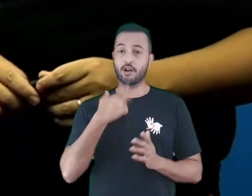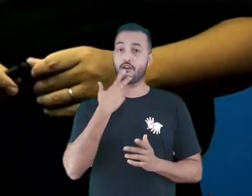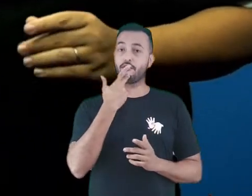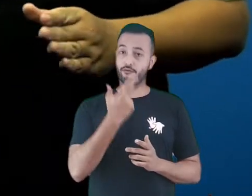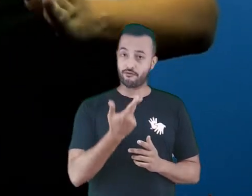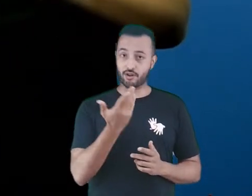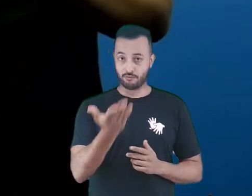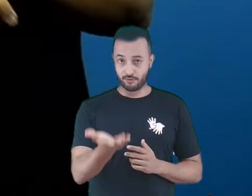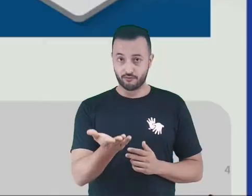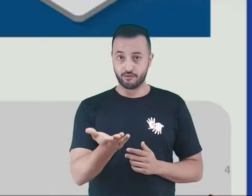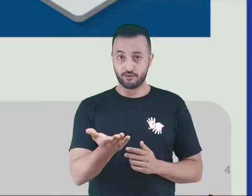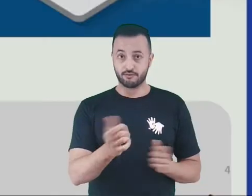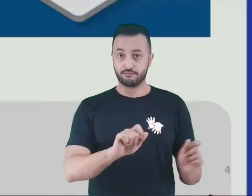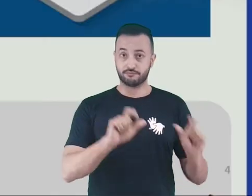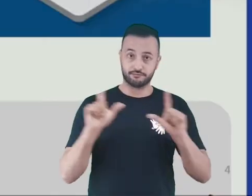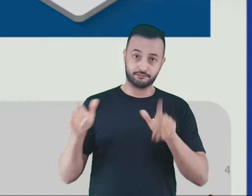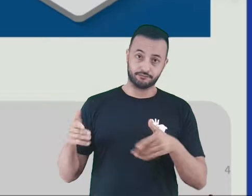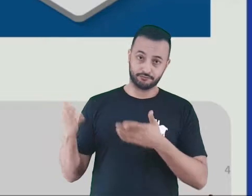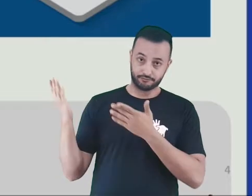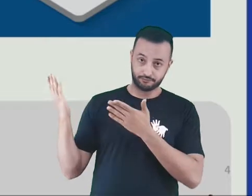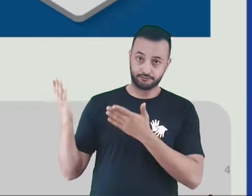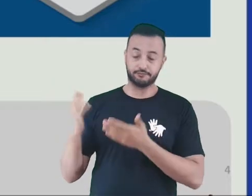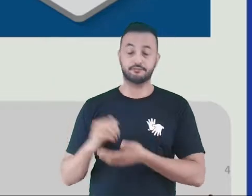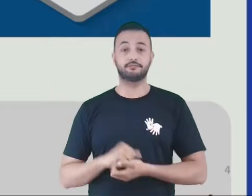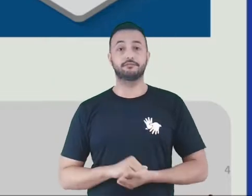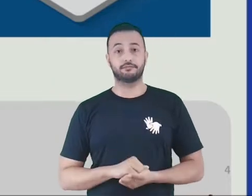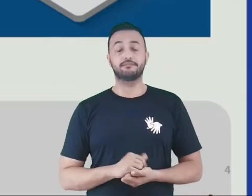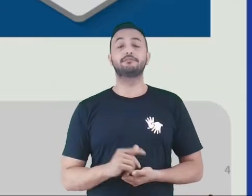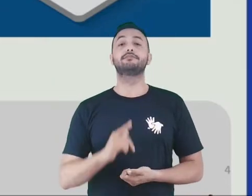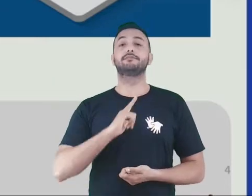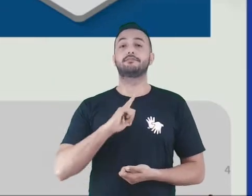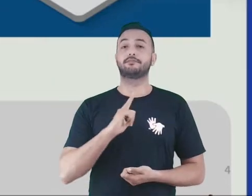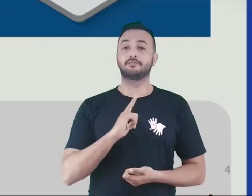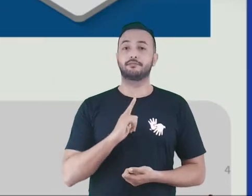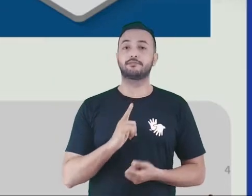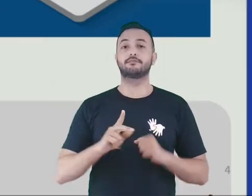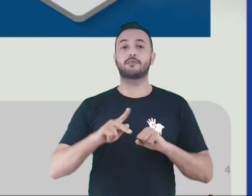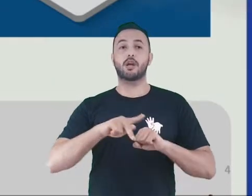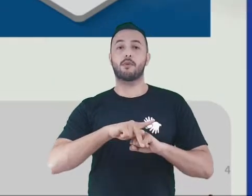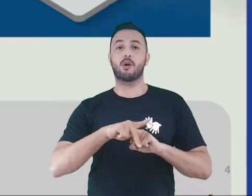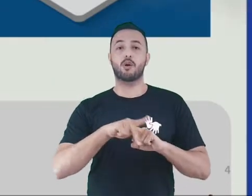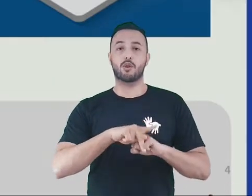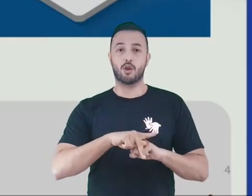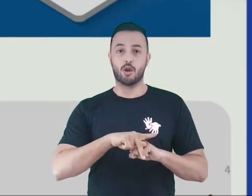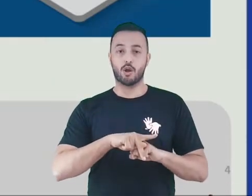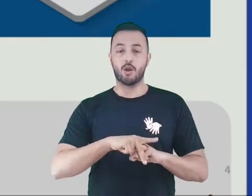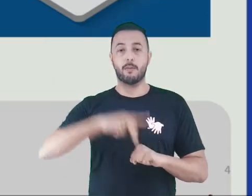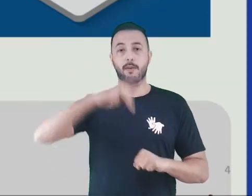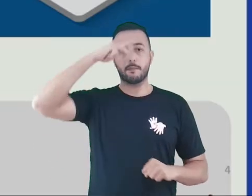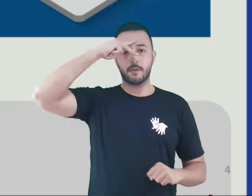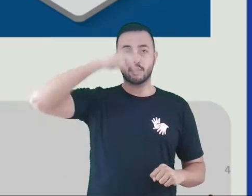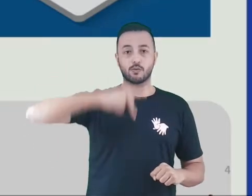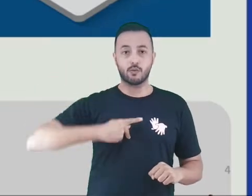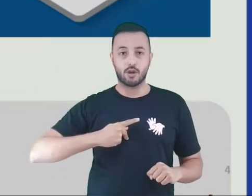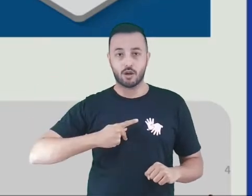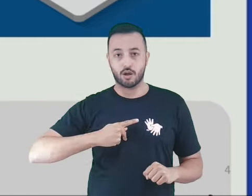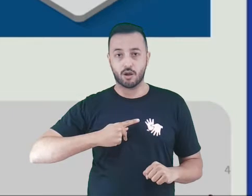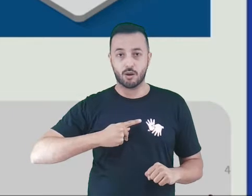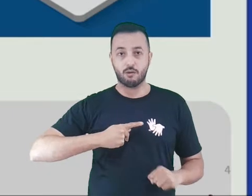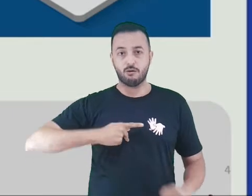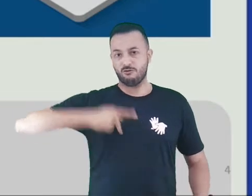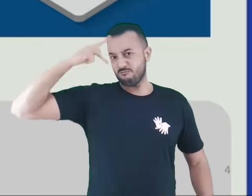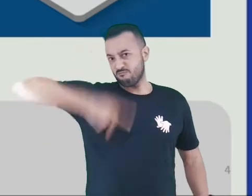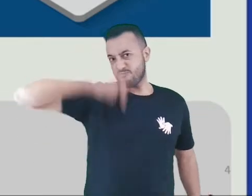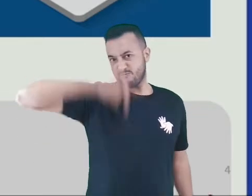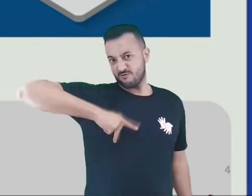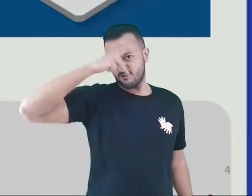para você. Põe na tela para a gente ver. Temos os pronomes pessoais,